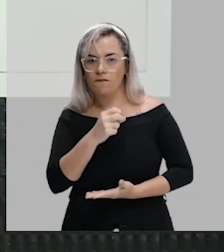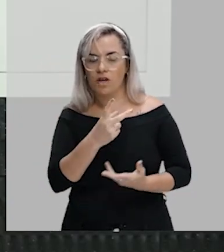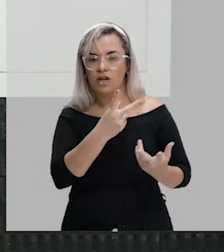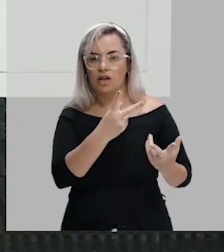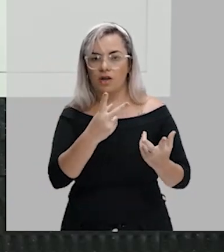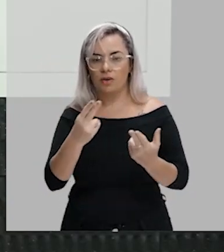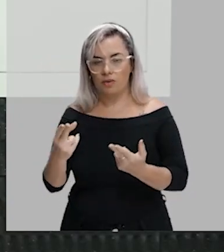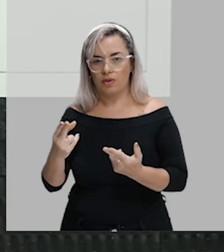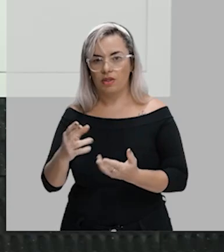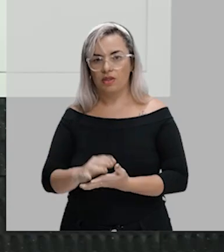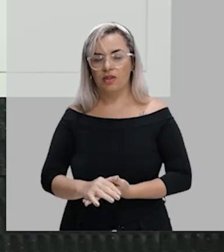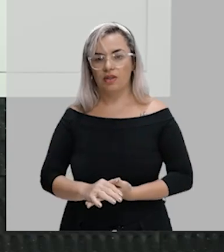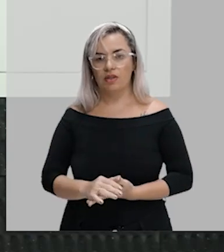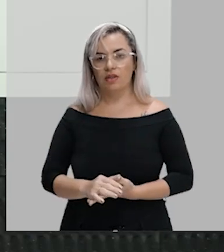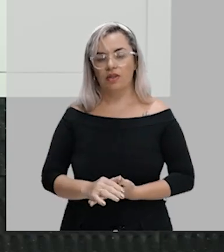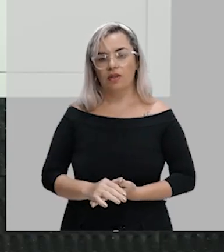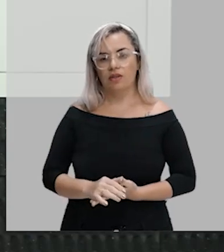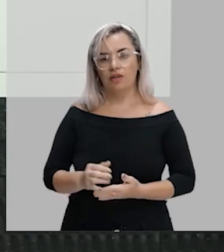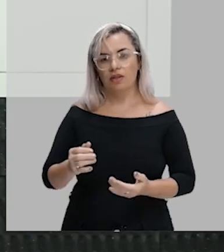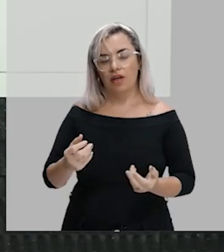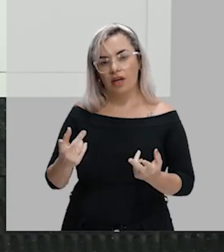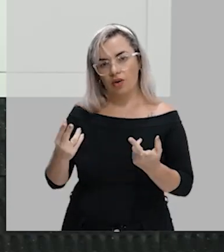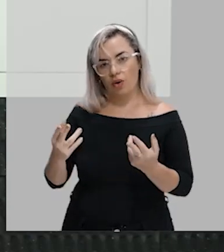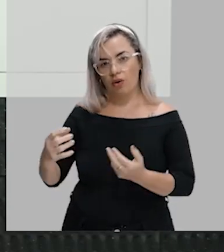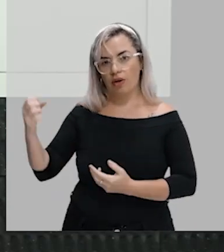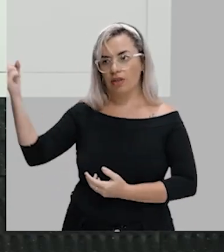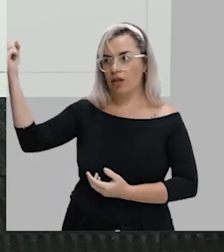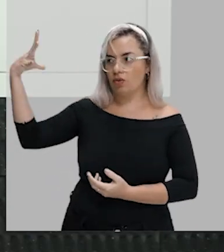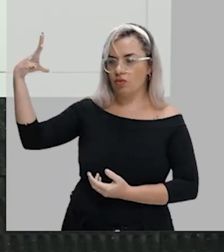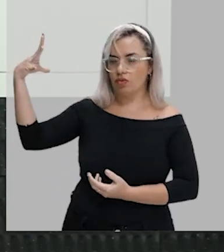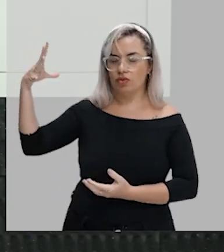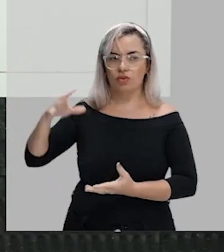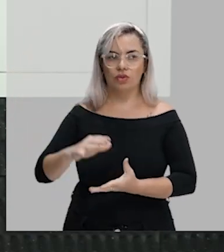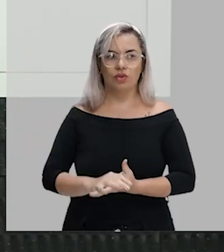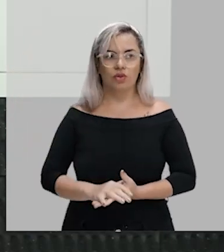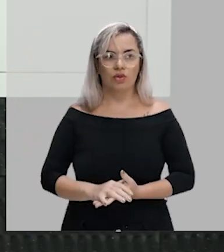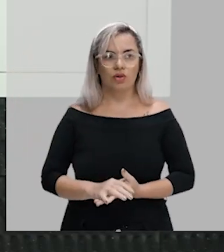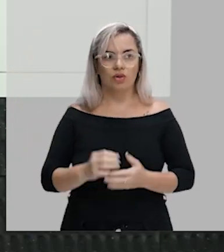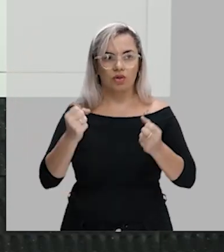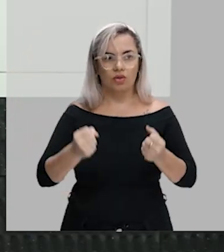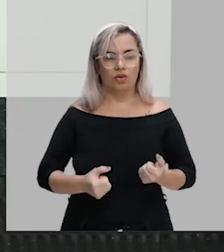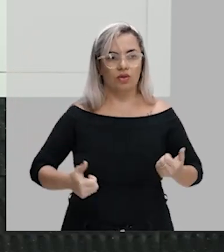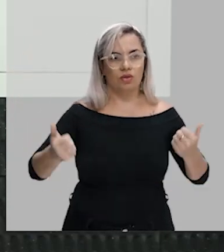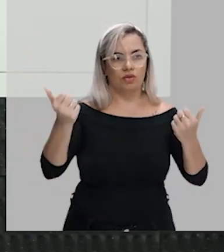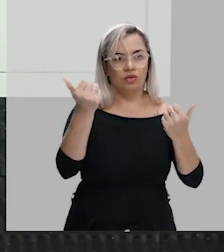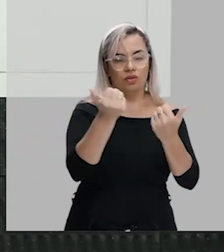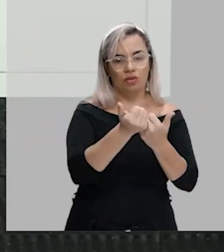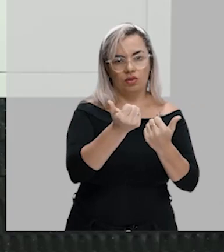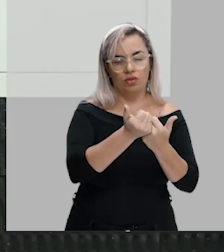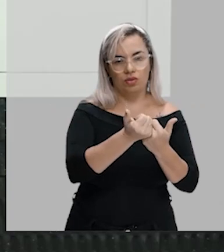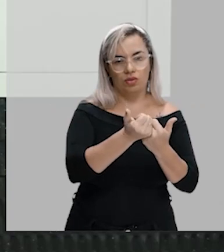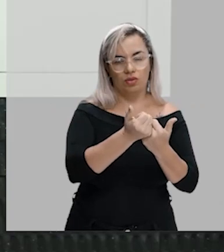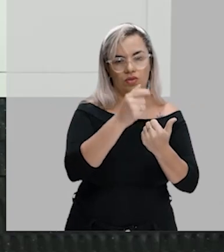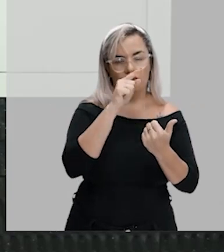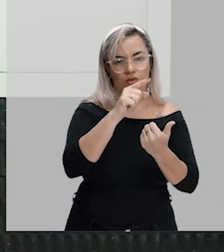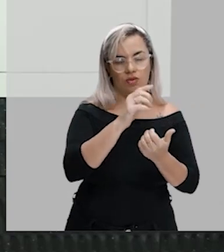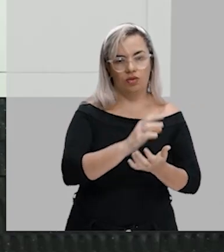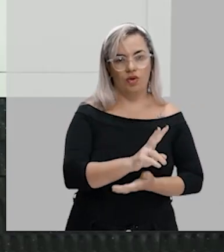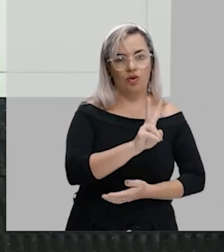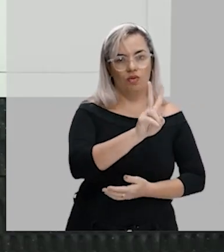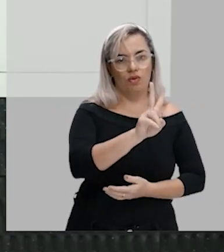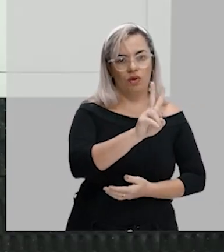Eu posso até substituir o V pelo C, porque comumente nós chamamos a velocidade de uma onda eletromagnética como